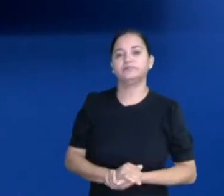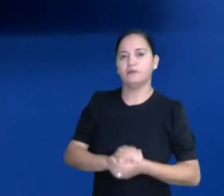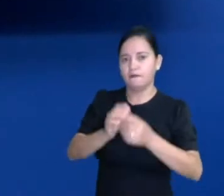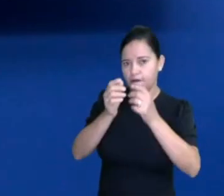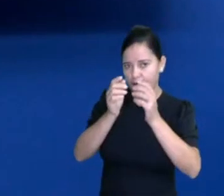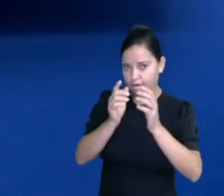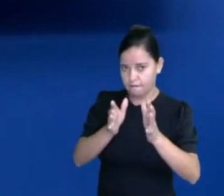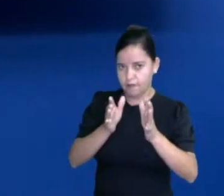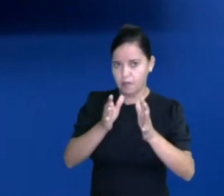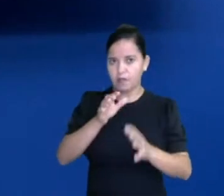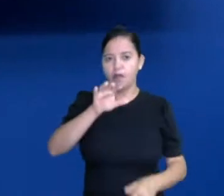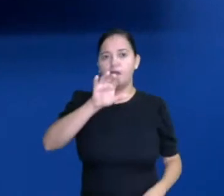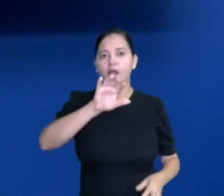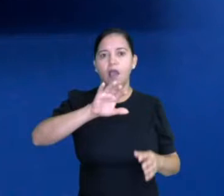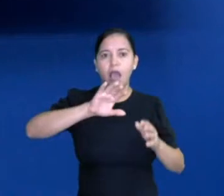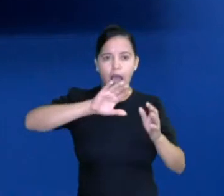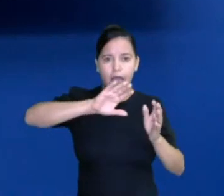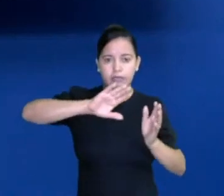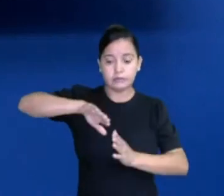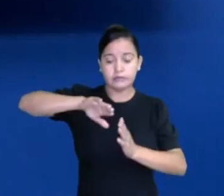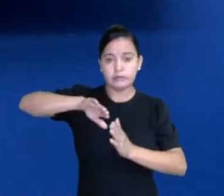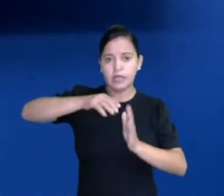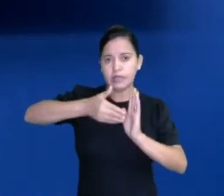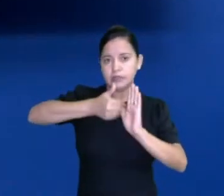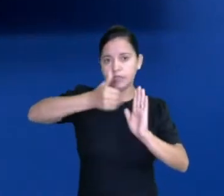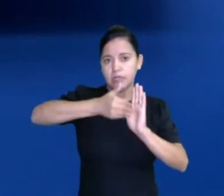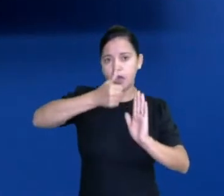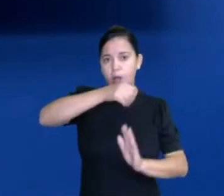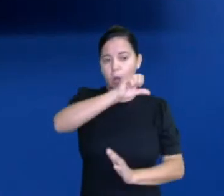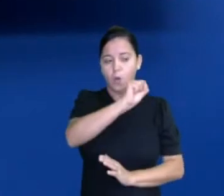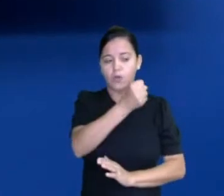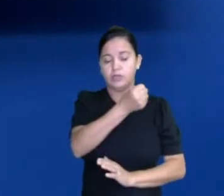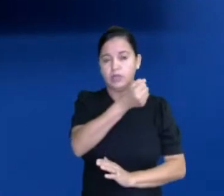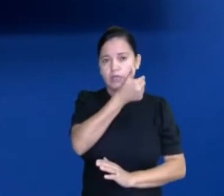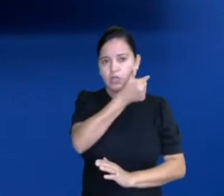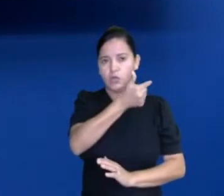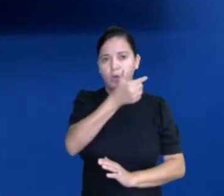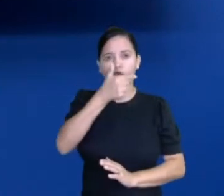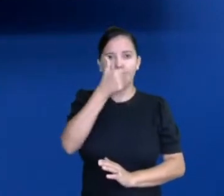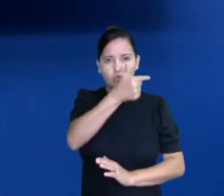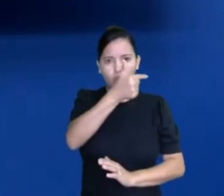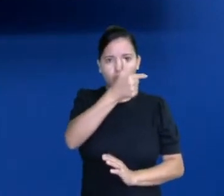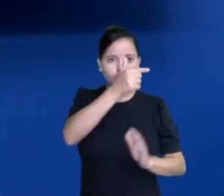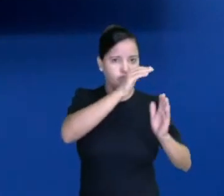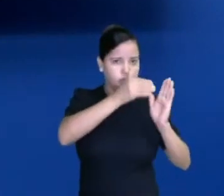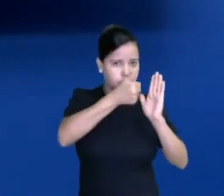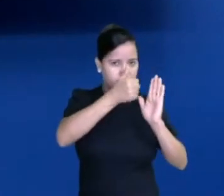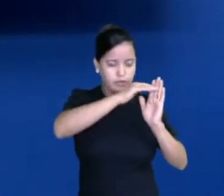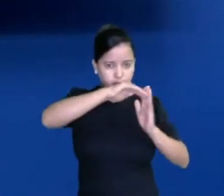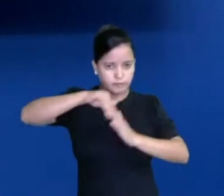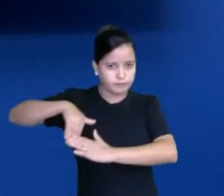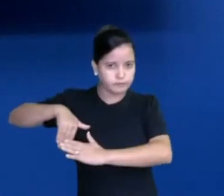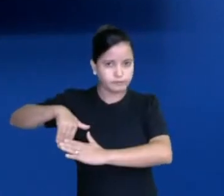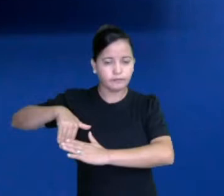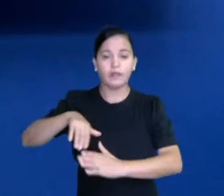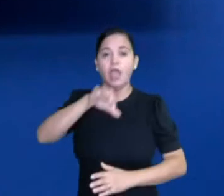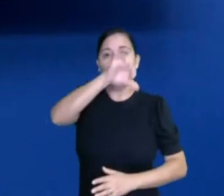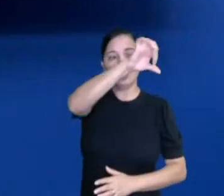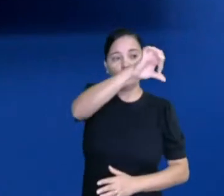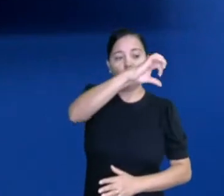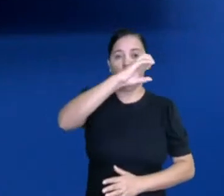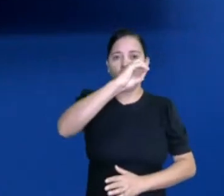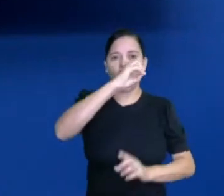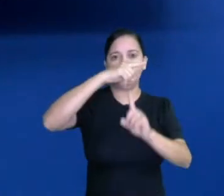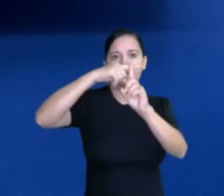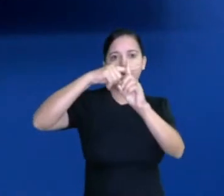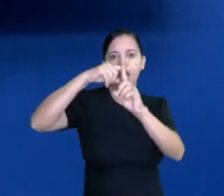segura. 82, separa o 2 e fica lá só com 80. 90 mais 80 vai me dar